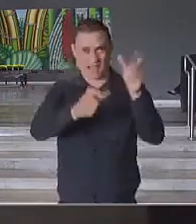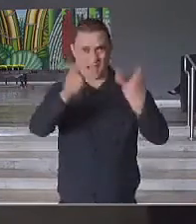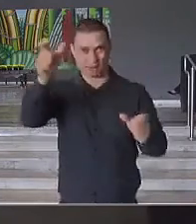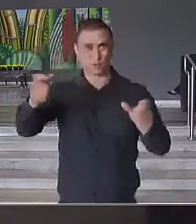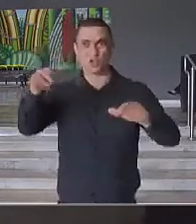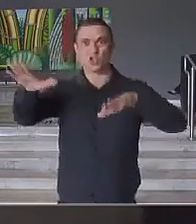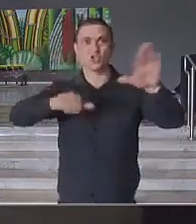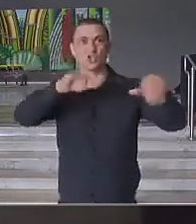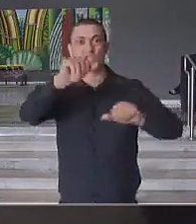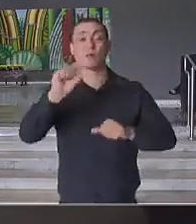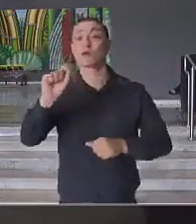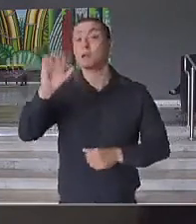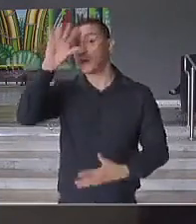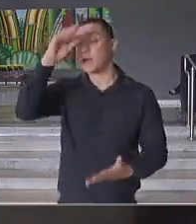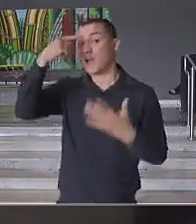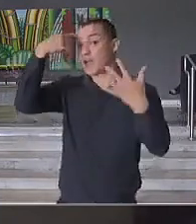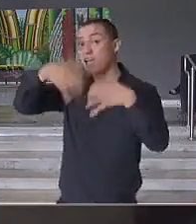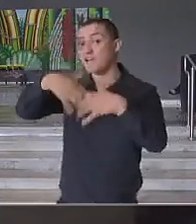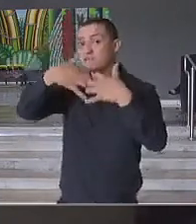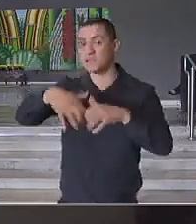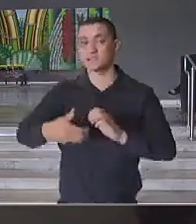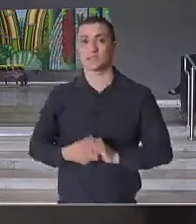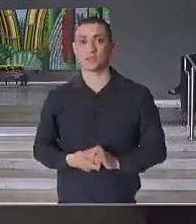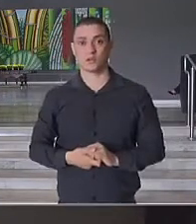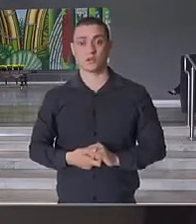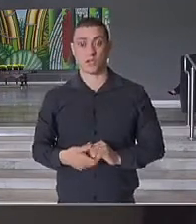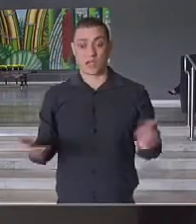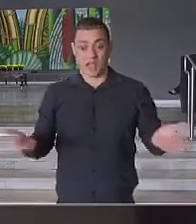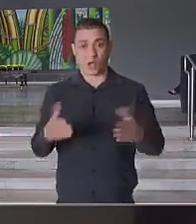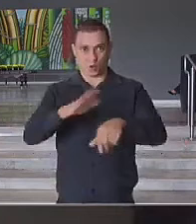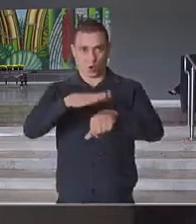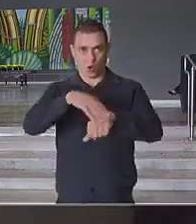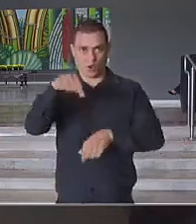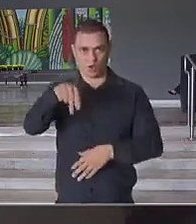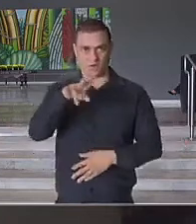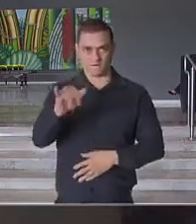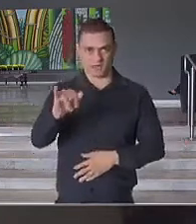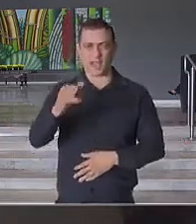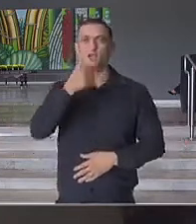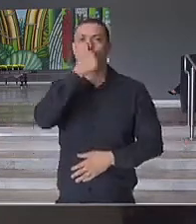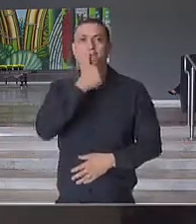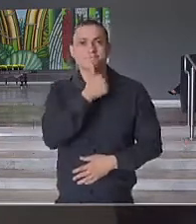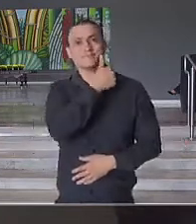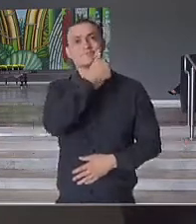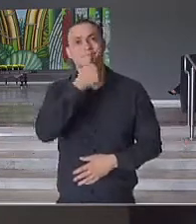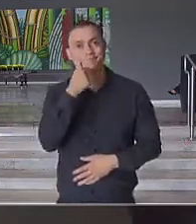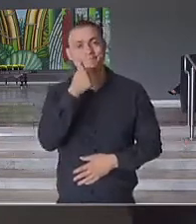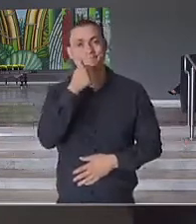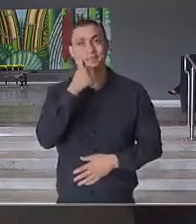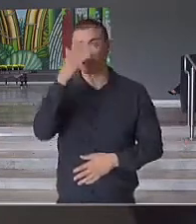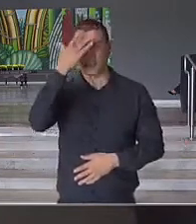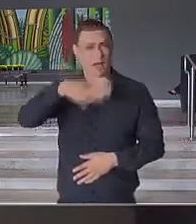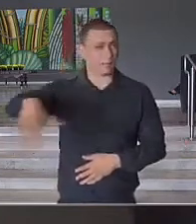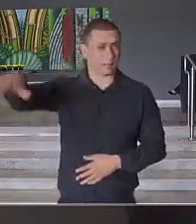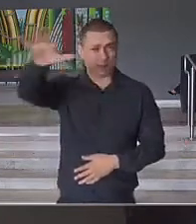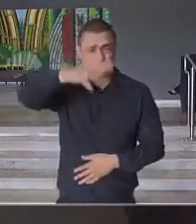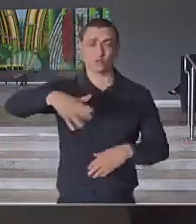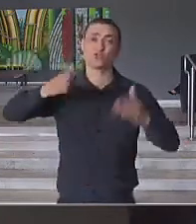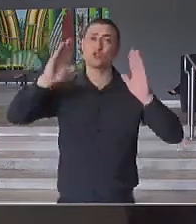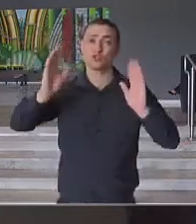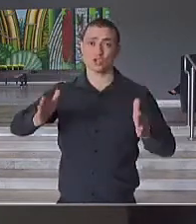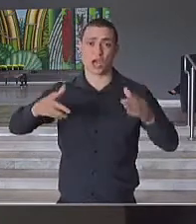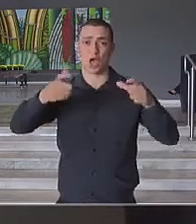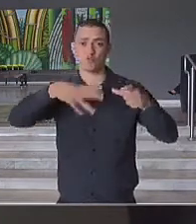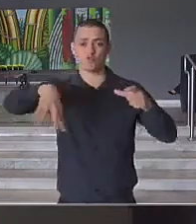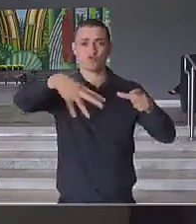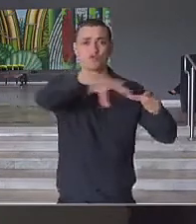pessoas para uma reflexão. O que a gente está fazendo, todo esse sacrifício que as pessoas, setores